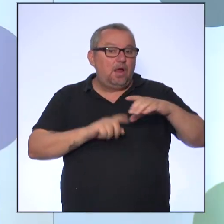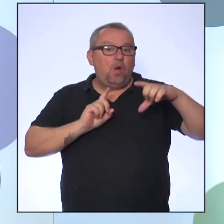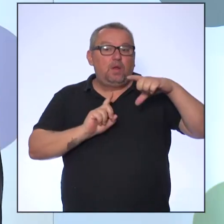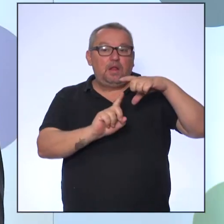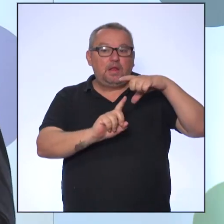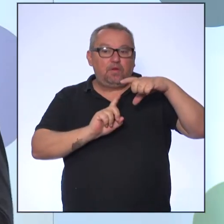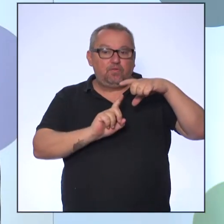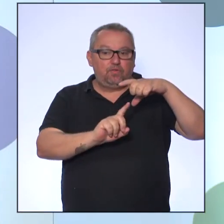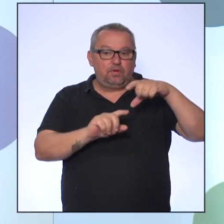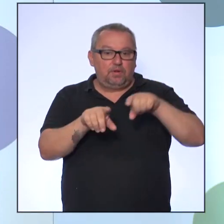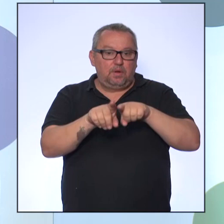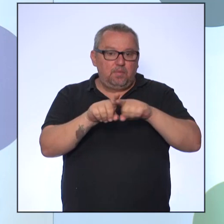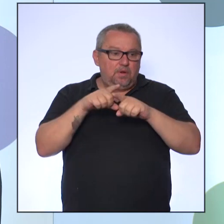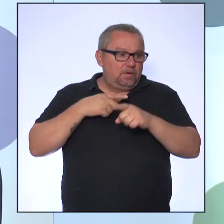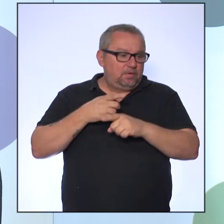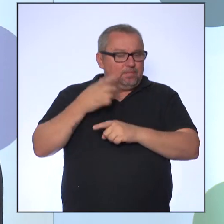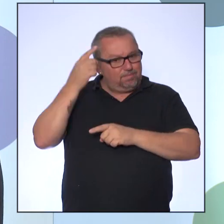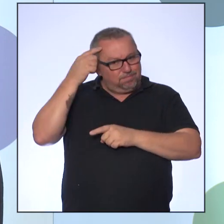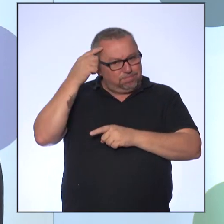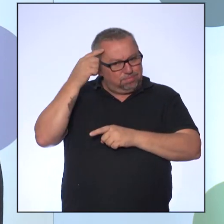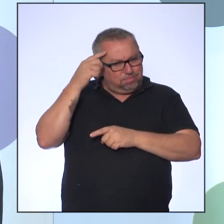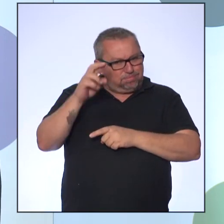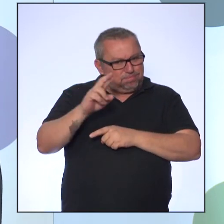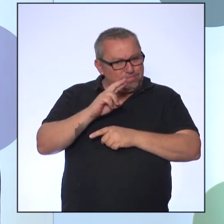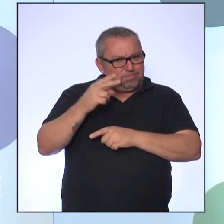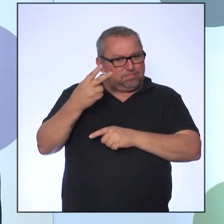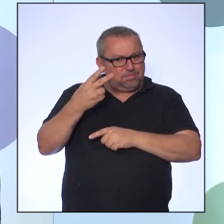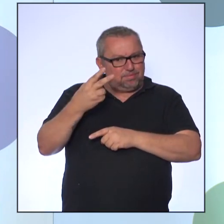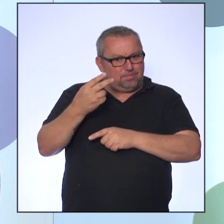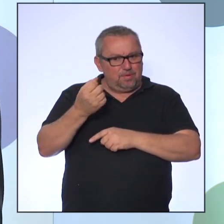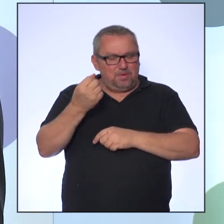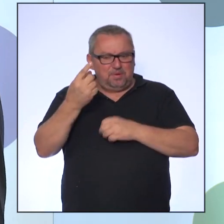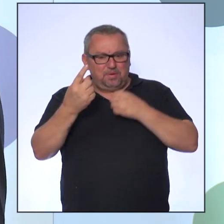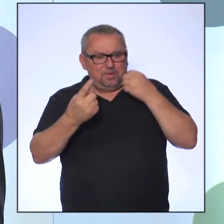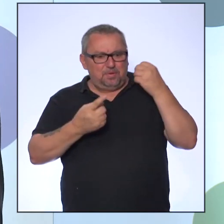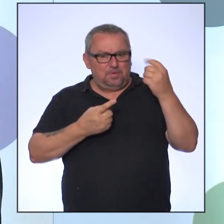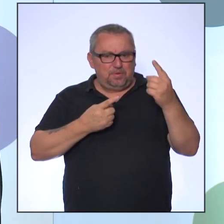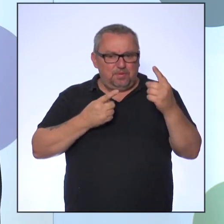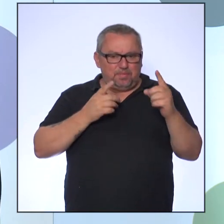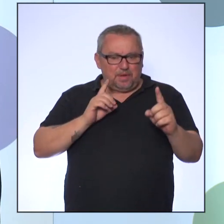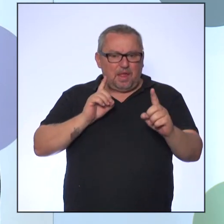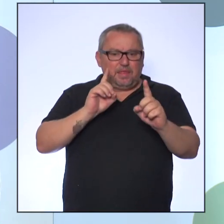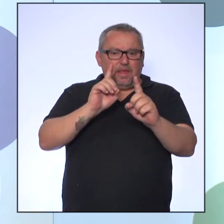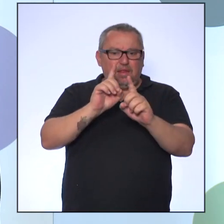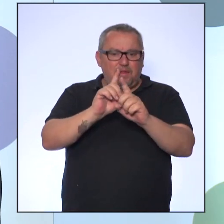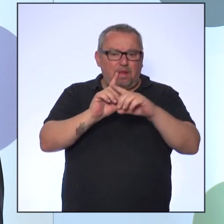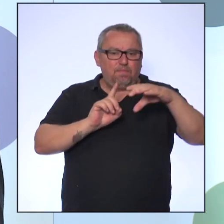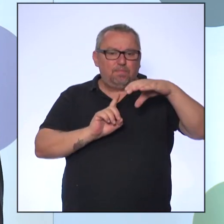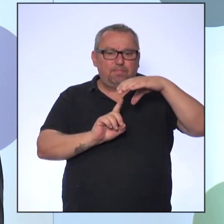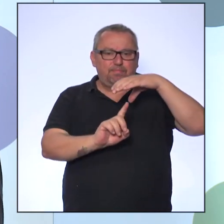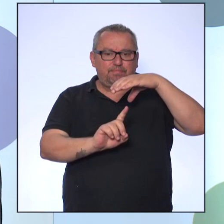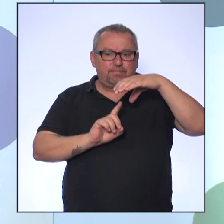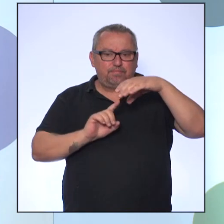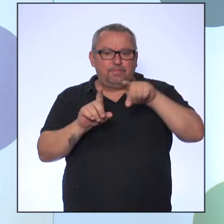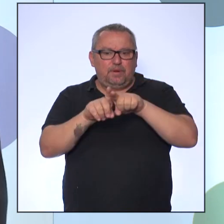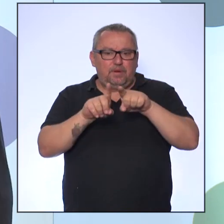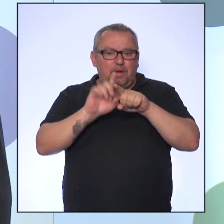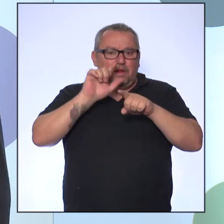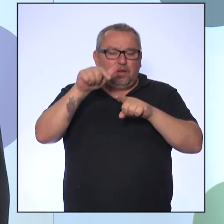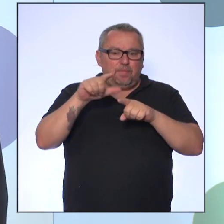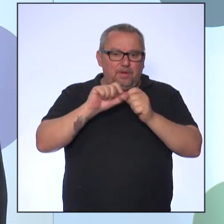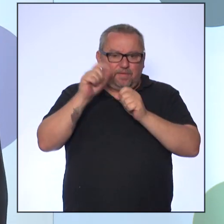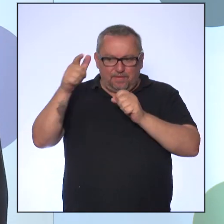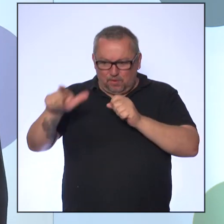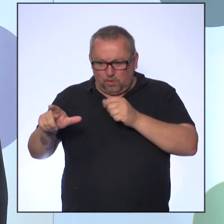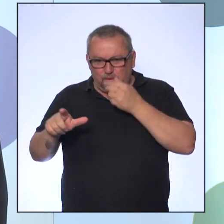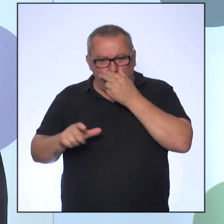Boa. pergunta 2 eu senti falta aqui das respostas, né? Uns falaram que é para atender outro cliente, né? Bom, depois você cadastrar o cliente, você vai atender